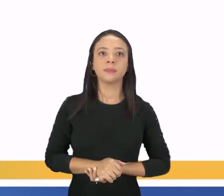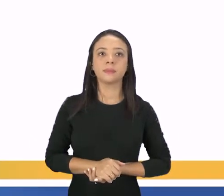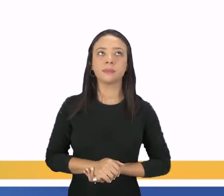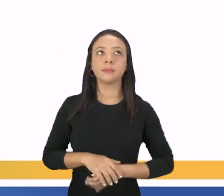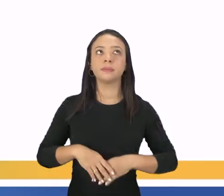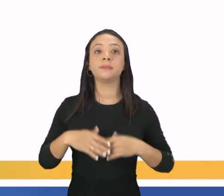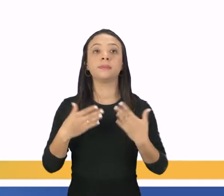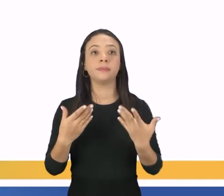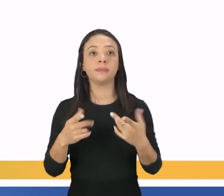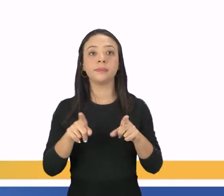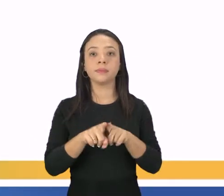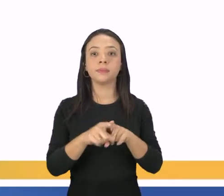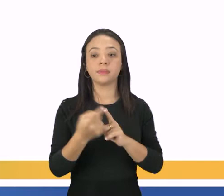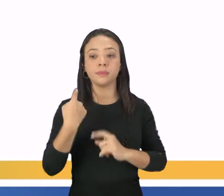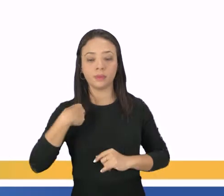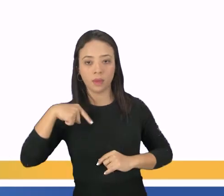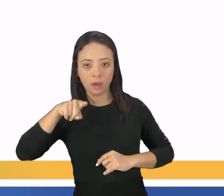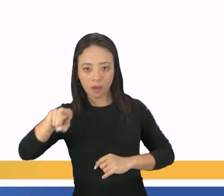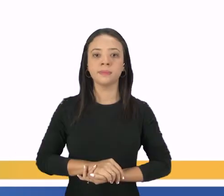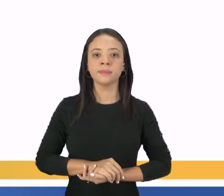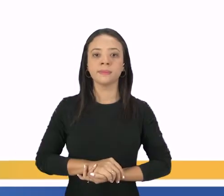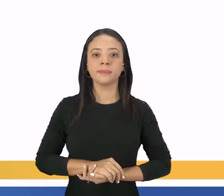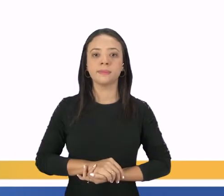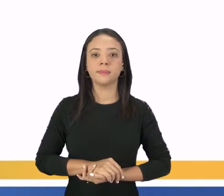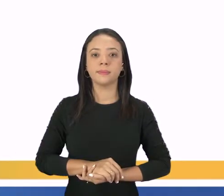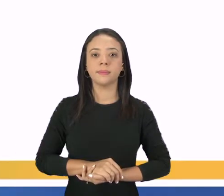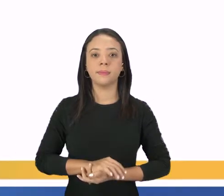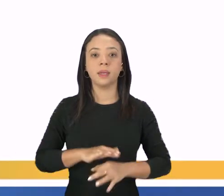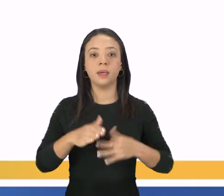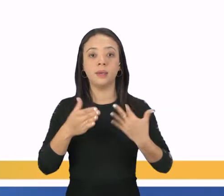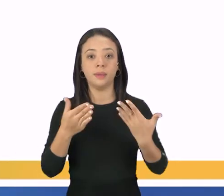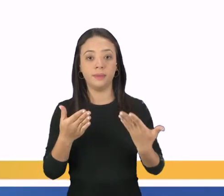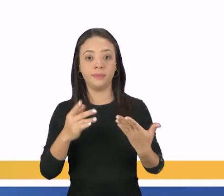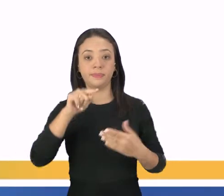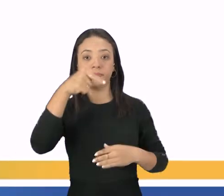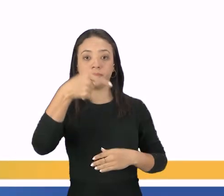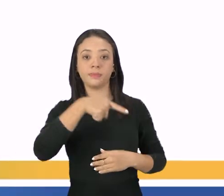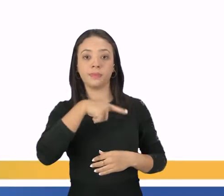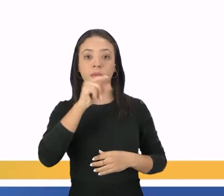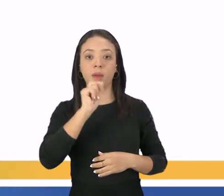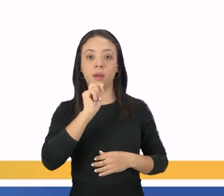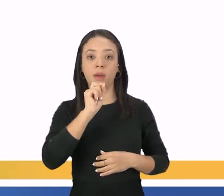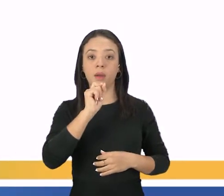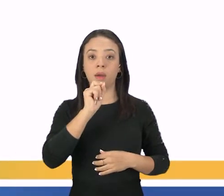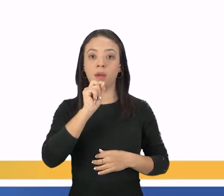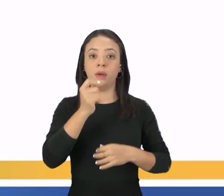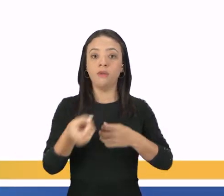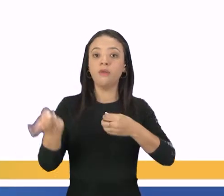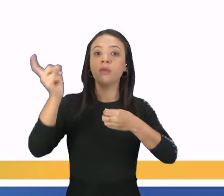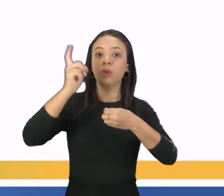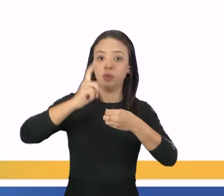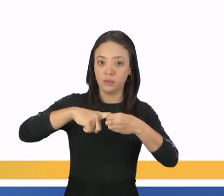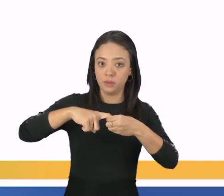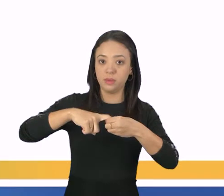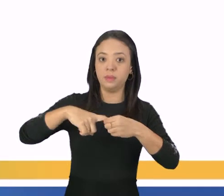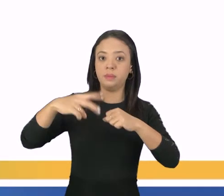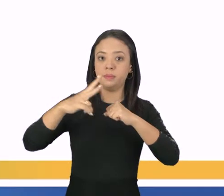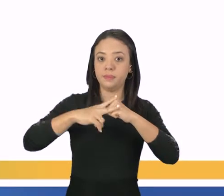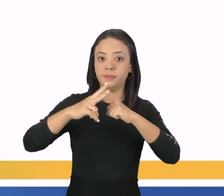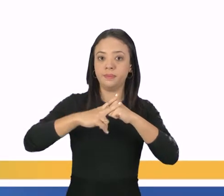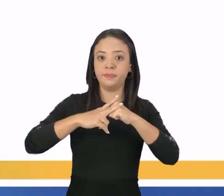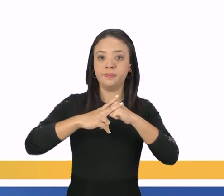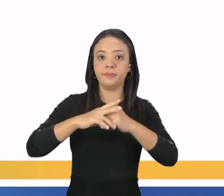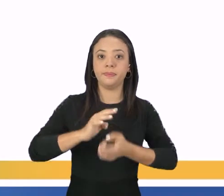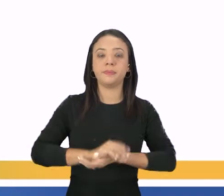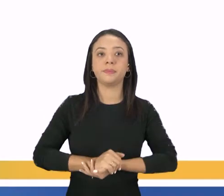trabajo, ou seja, se desloca até o trabalho. Depois temos regresso, que é o verbo regressar,